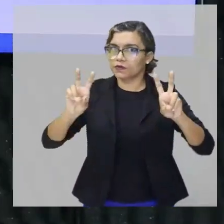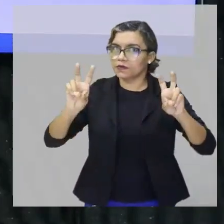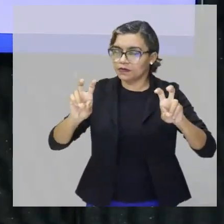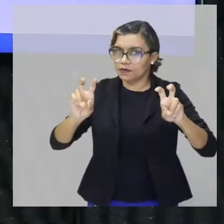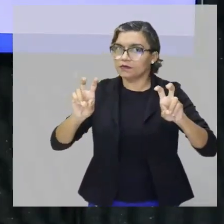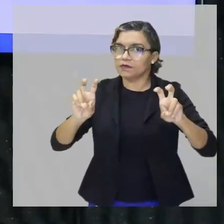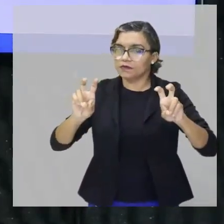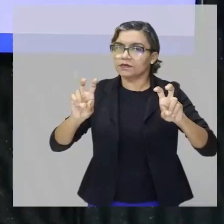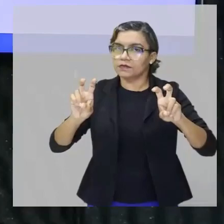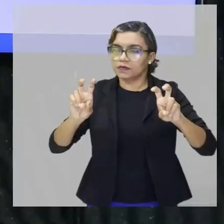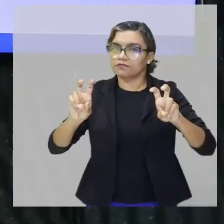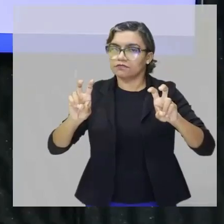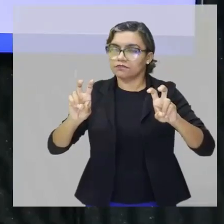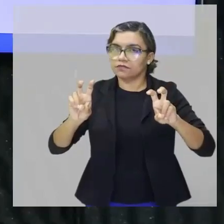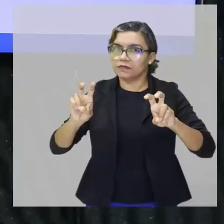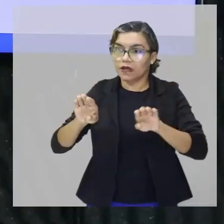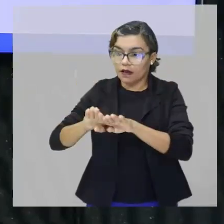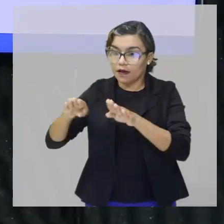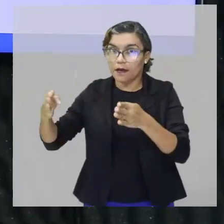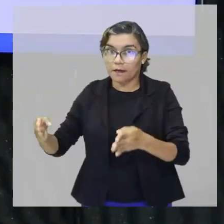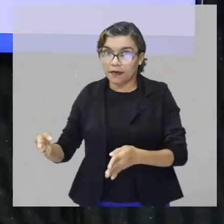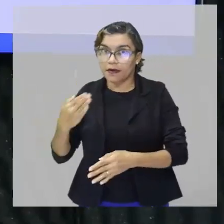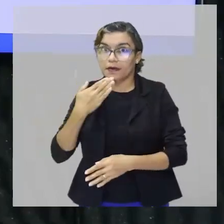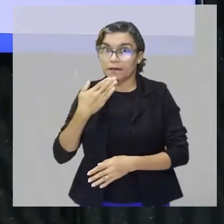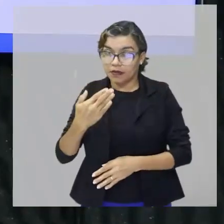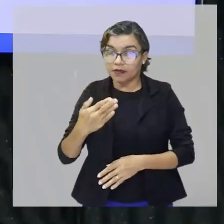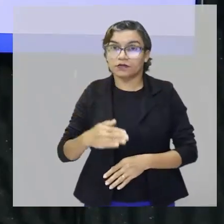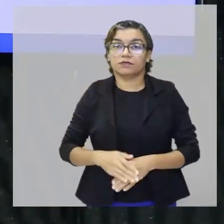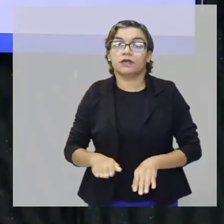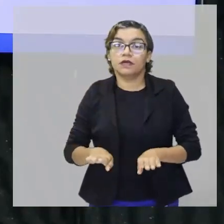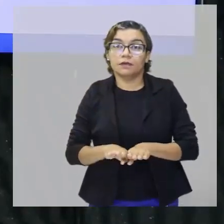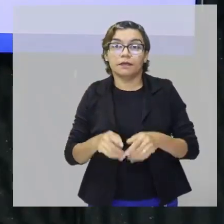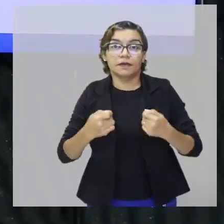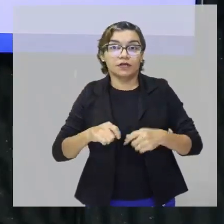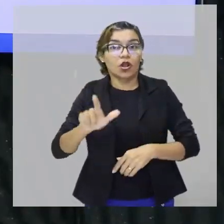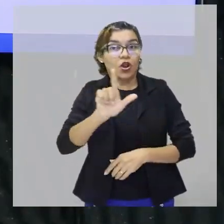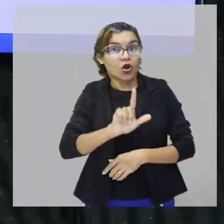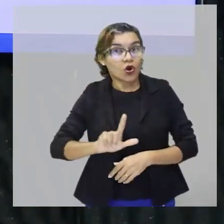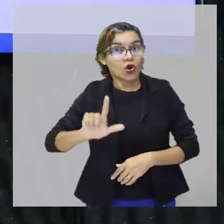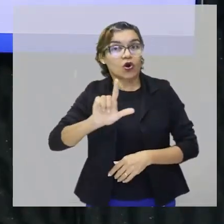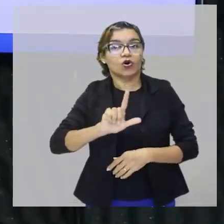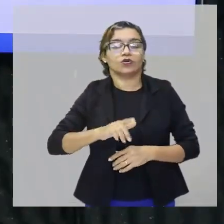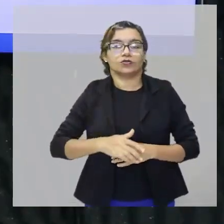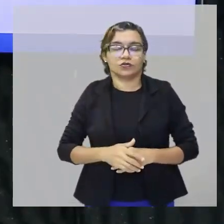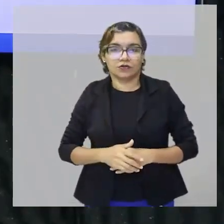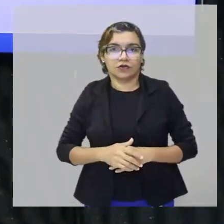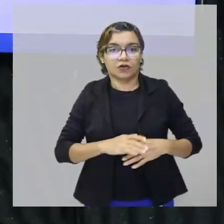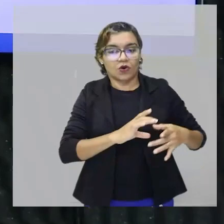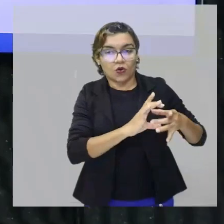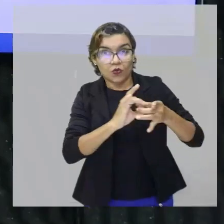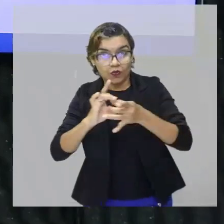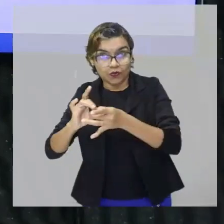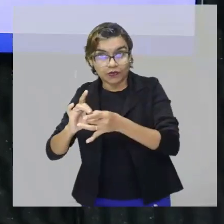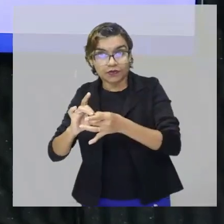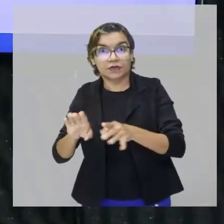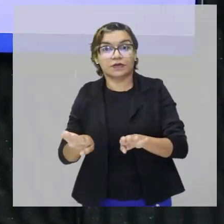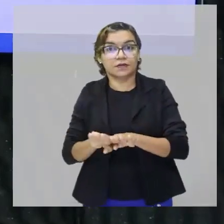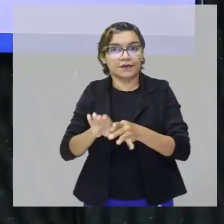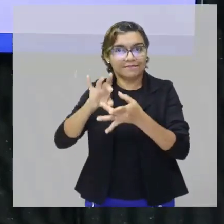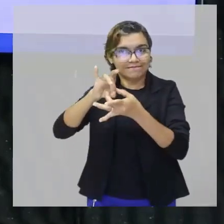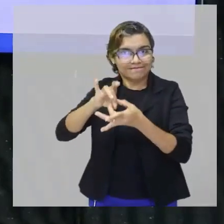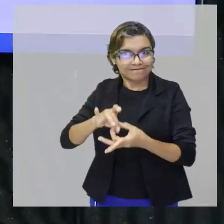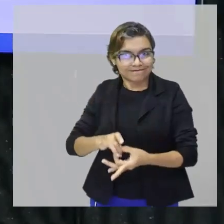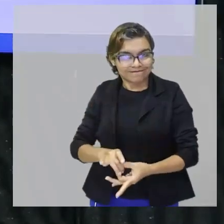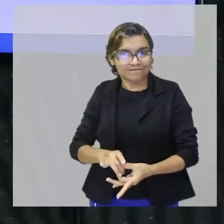colocado pela banca, e também precisa ter uma lógica, precisa ser coerente e também coeso, né? Precisa